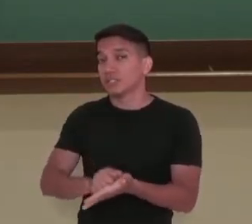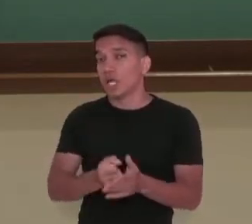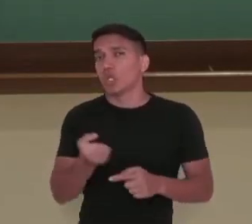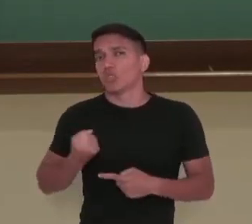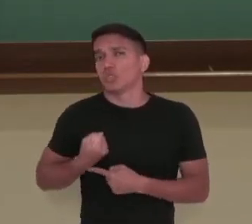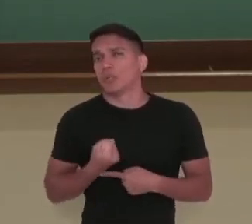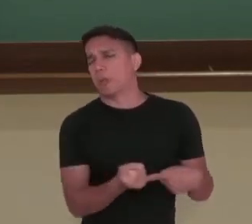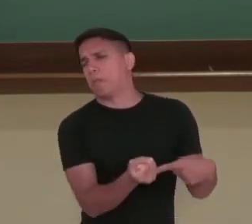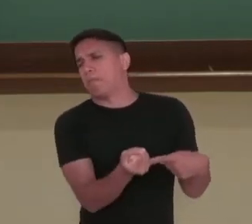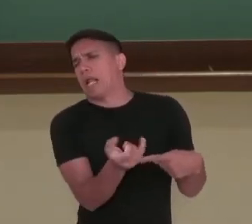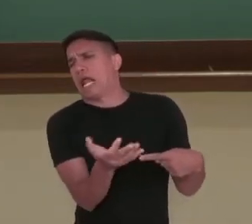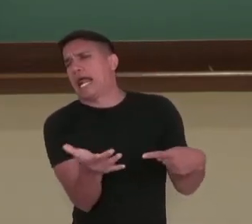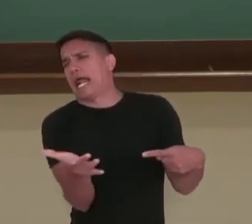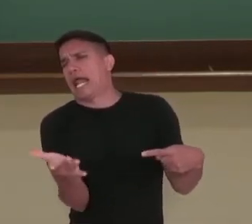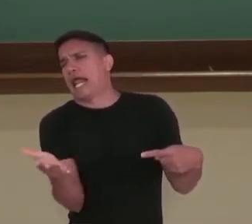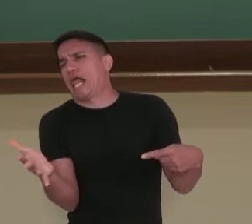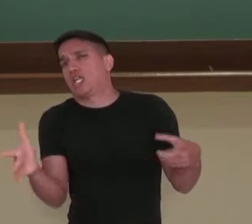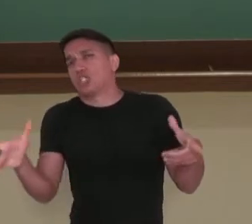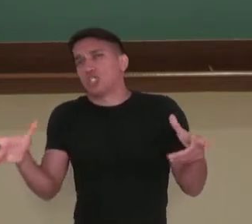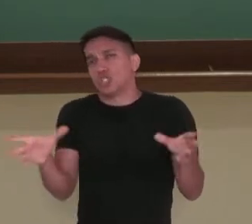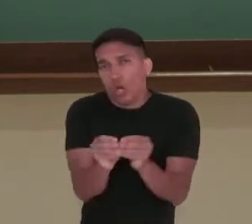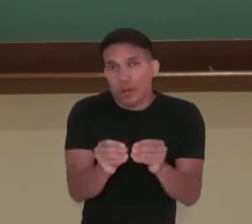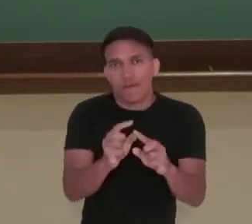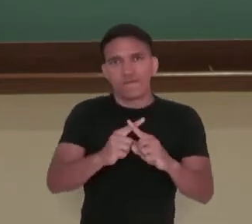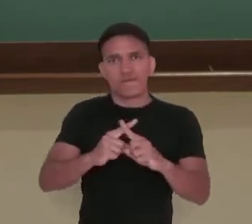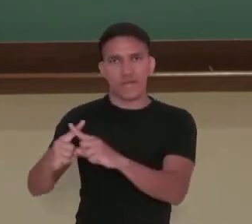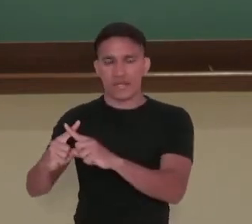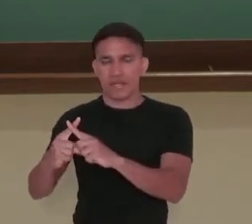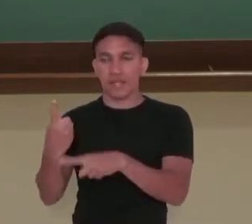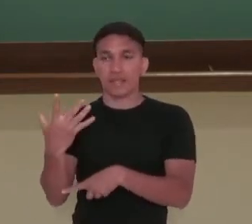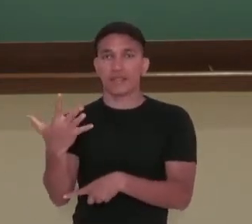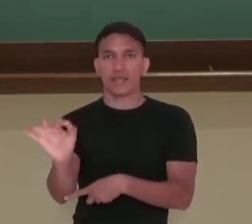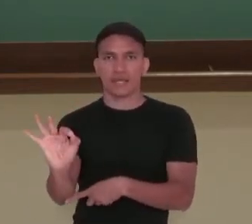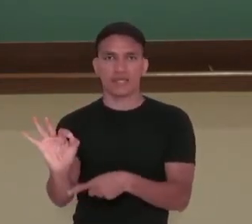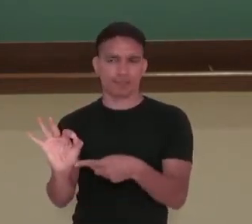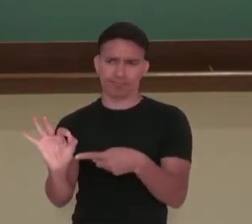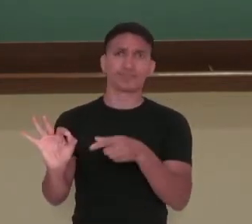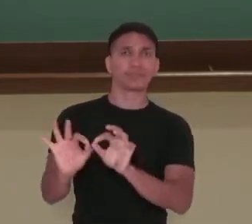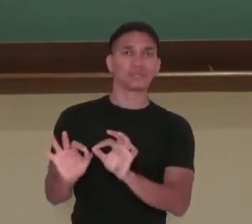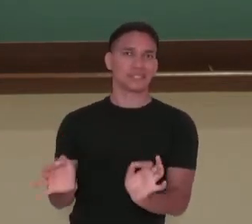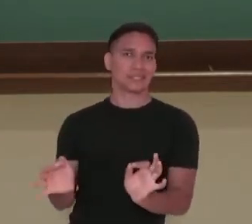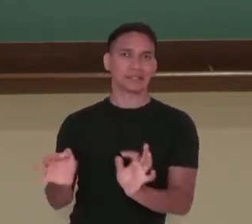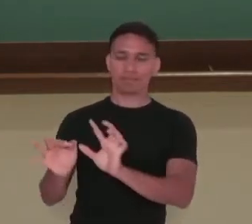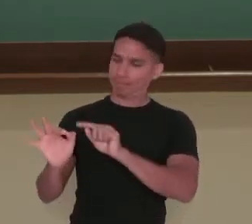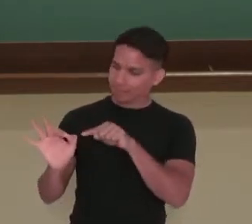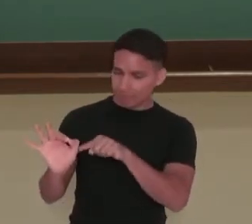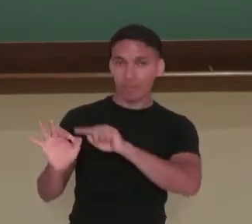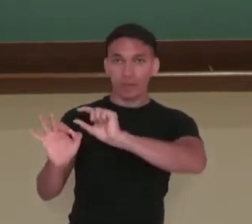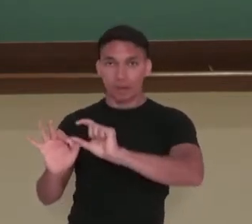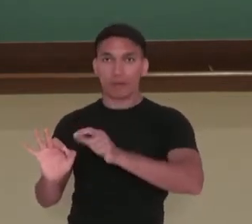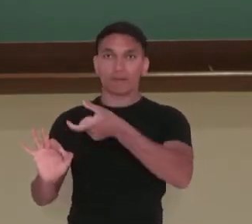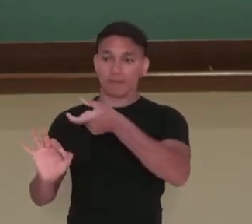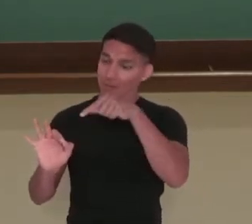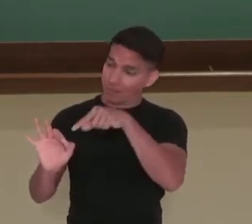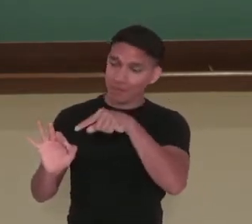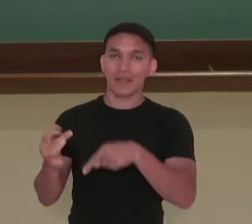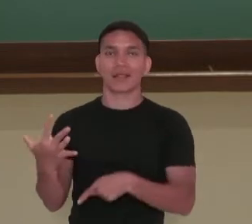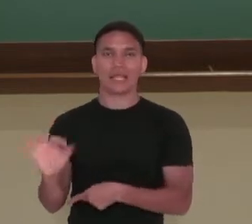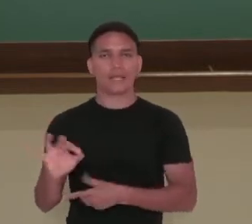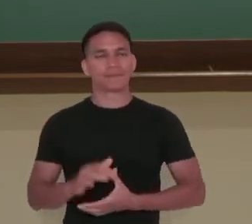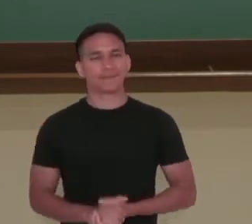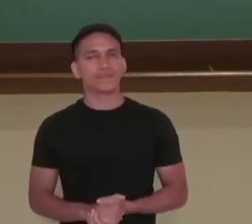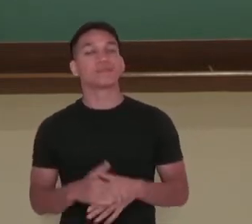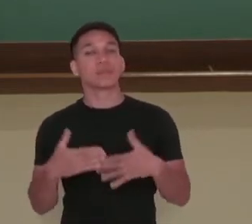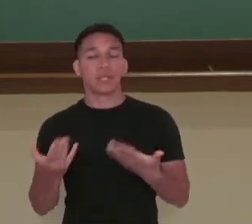pegar um número muito grande e escrever de uma maneira simples usando uma potência cuja base é 10.